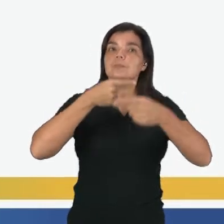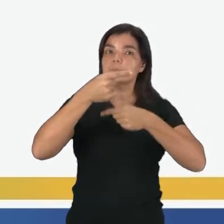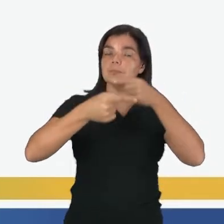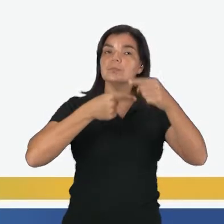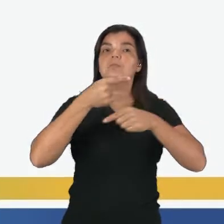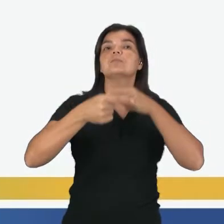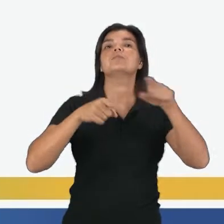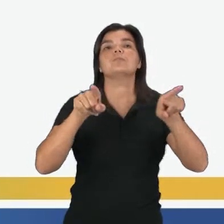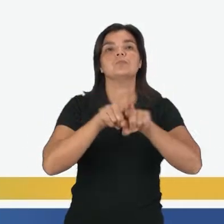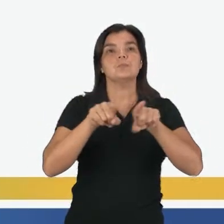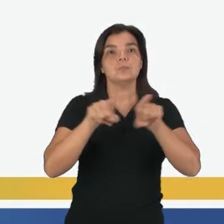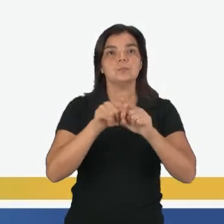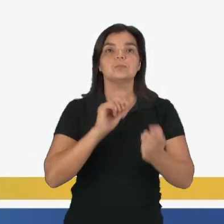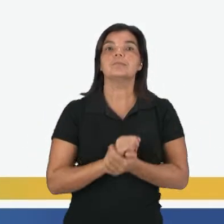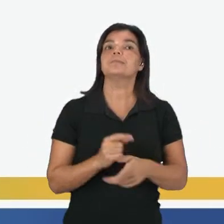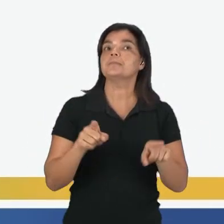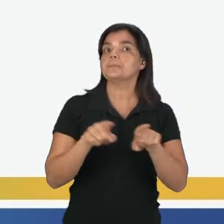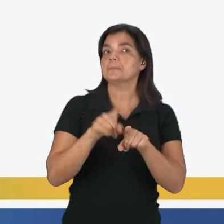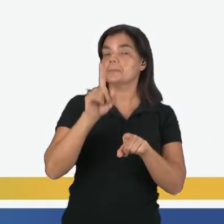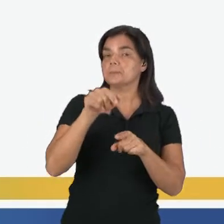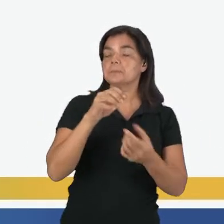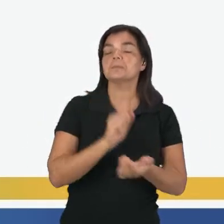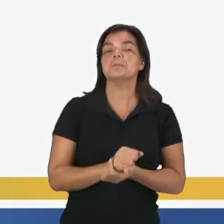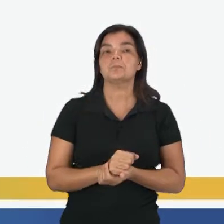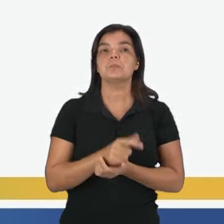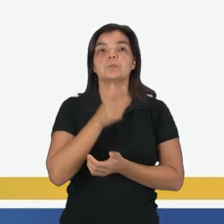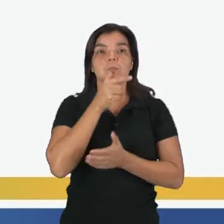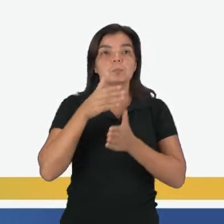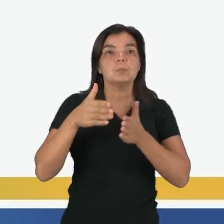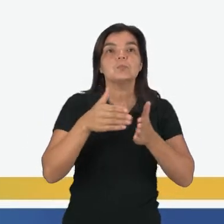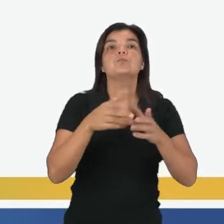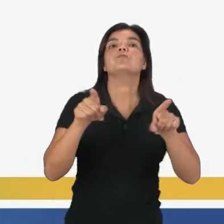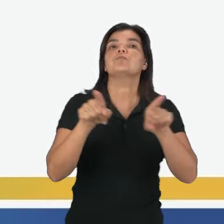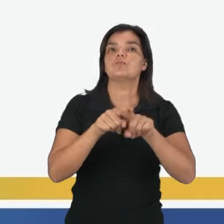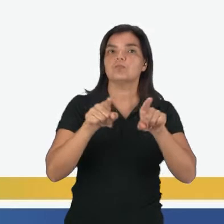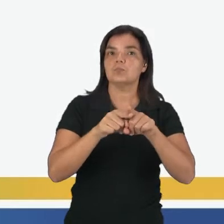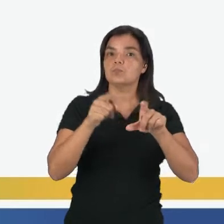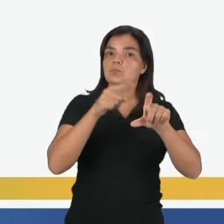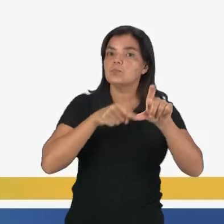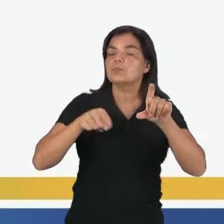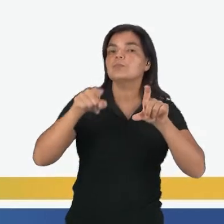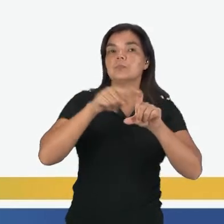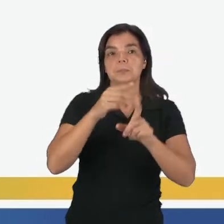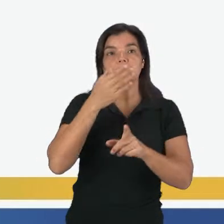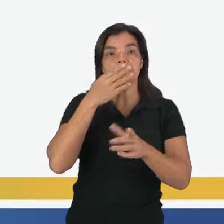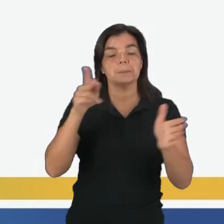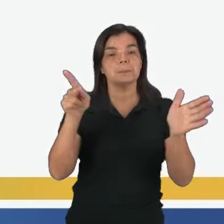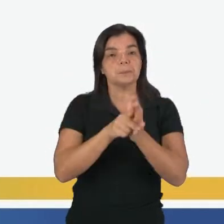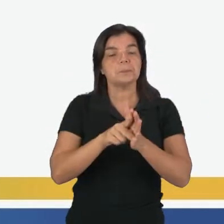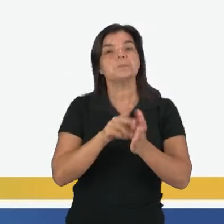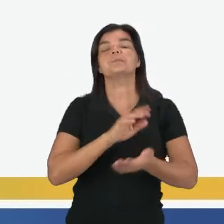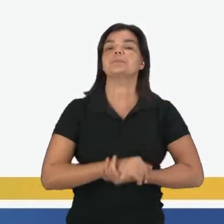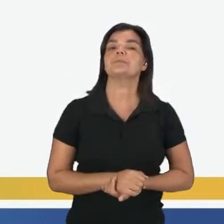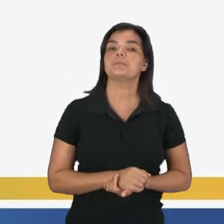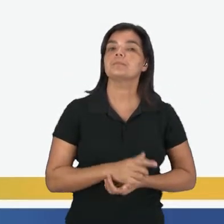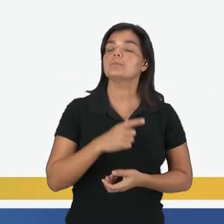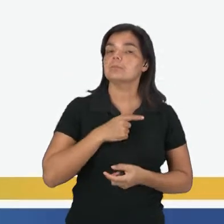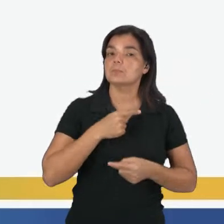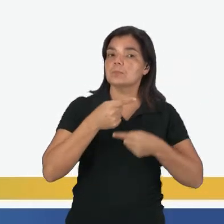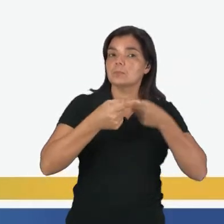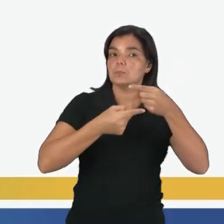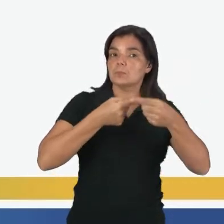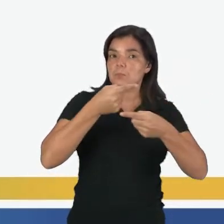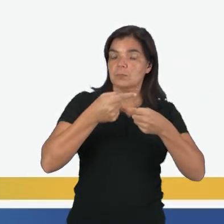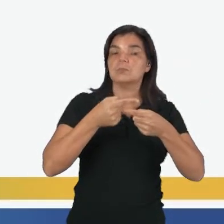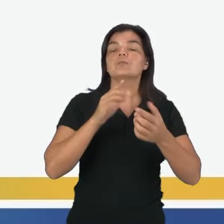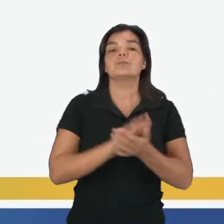para movimentar um gerador. Também um curso de água pode mover uma roda de tipo especial. Então eu tenho aí do